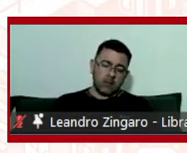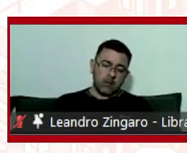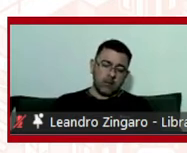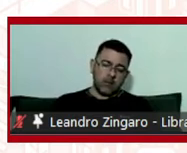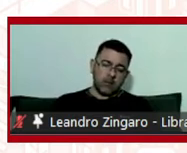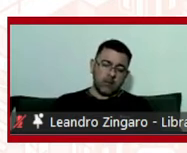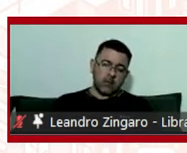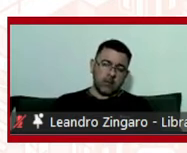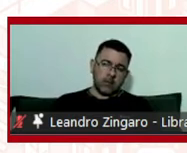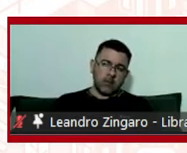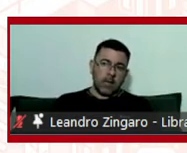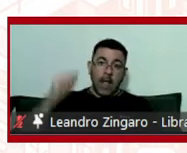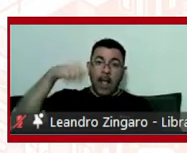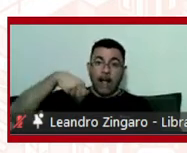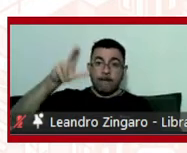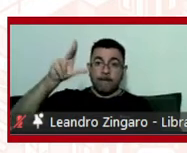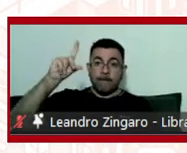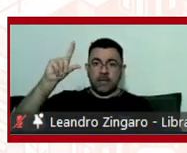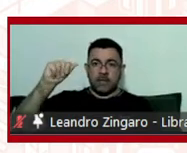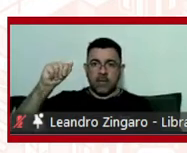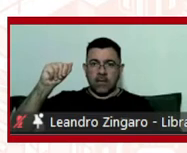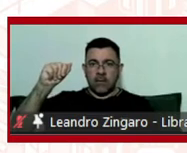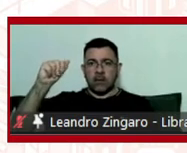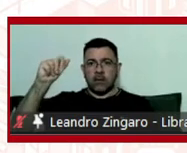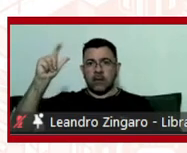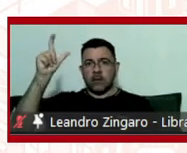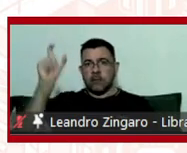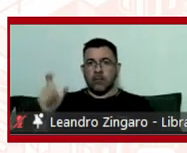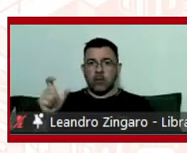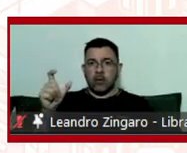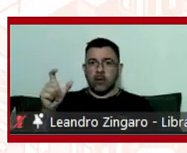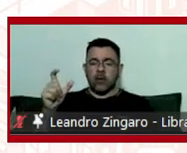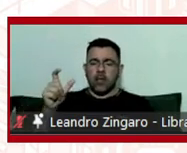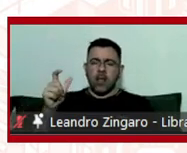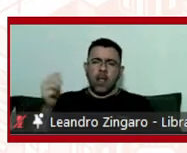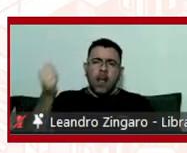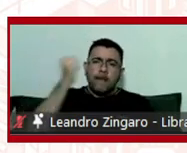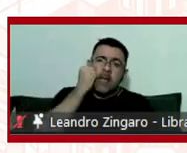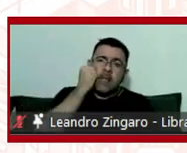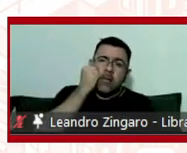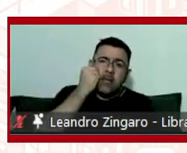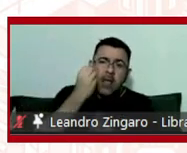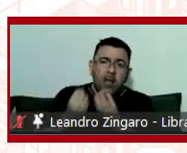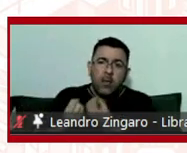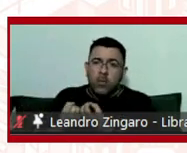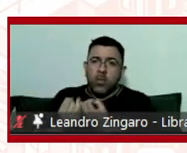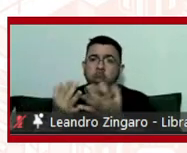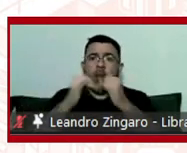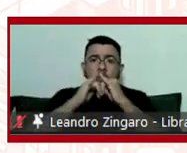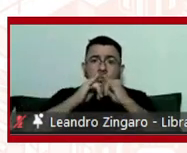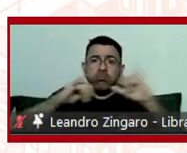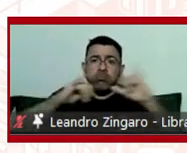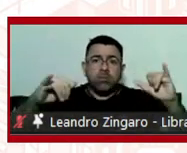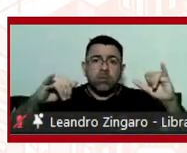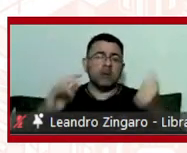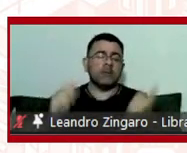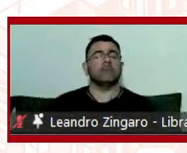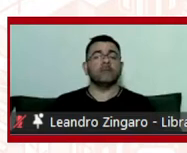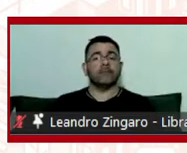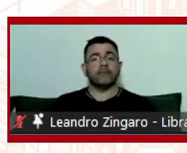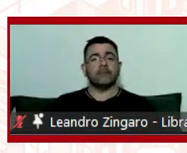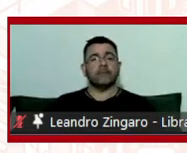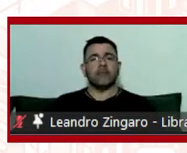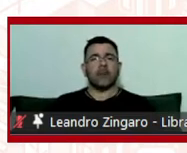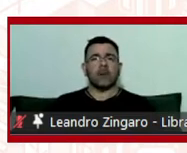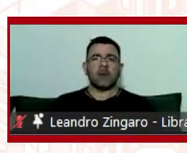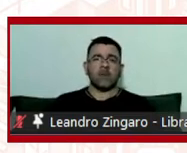Transformers que a gente podia fazer uma campanha de adoção desses animais como a gente tinha aqui ó várias pessoas eh conectadas aqui queriam